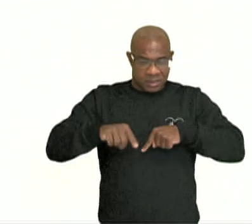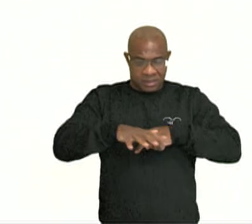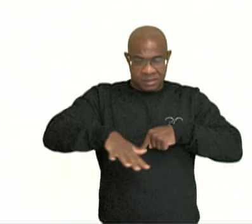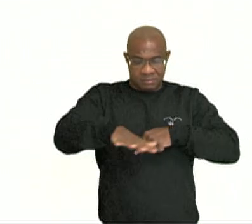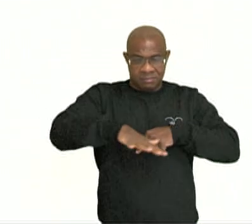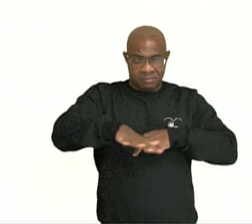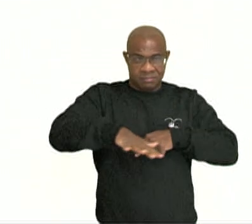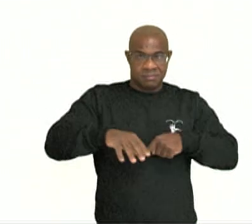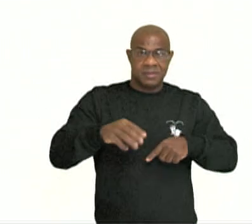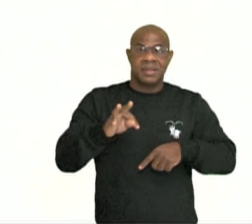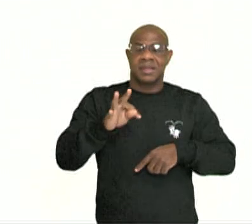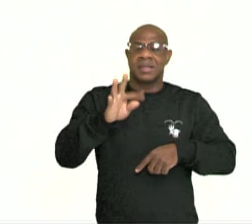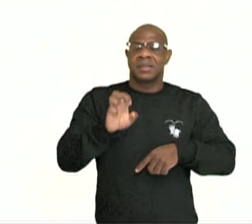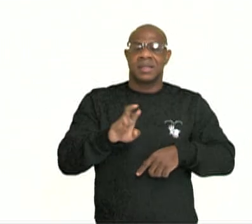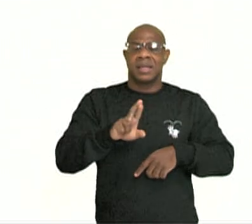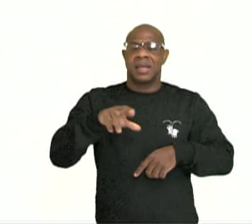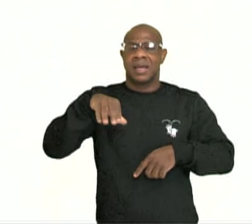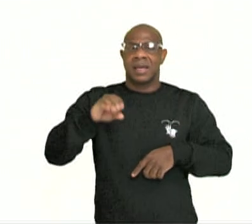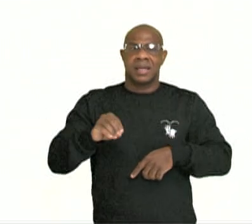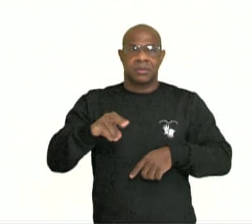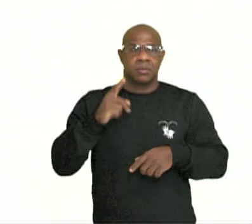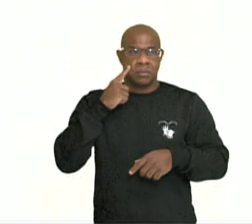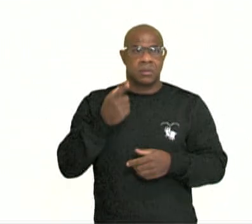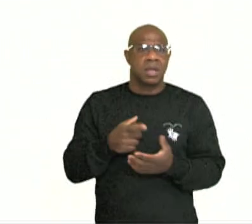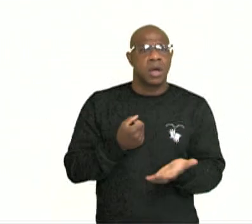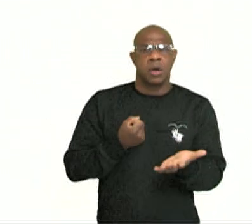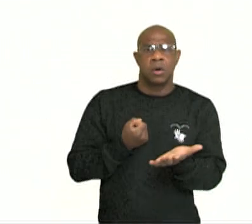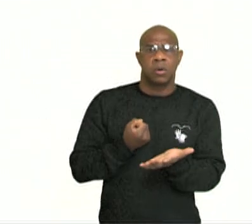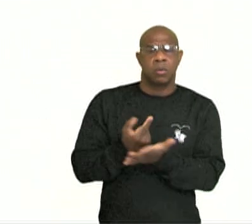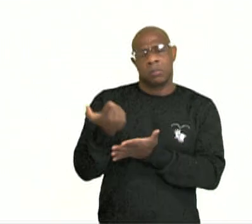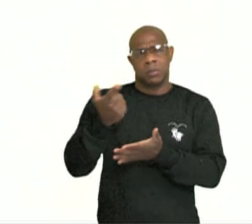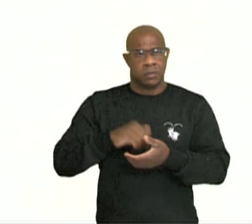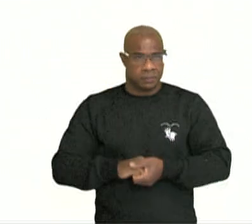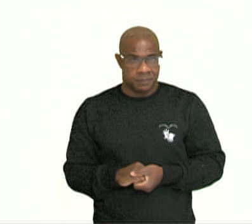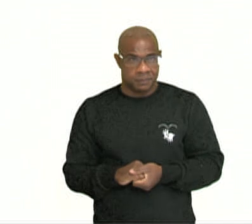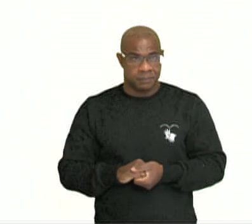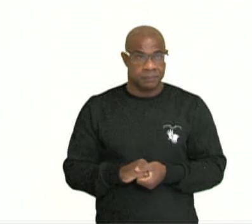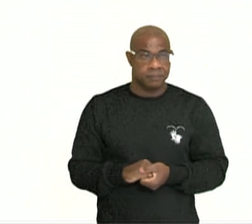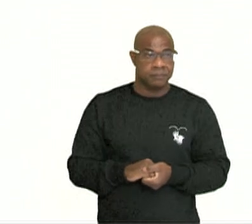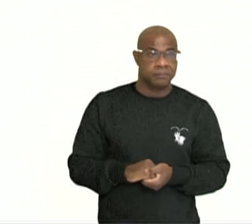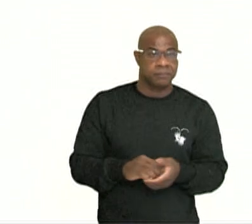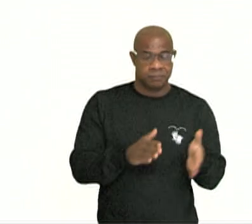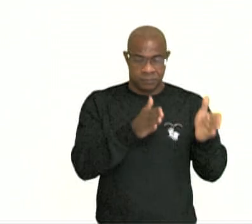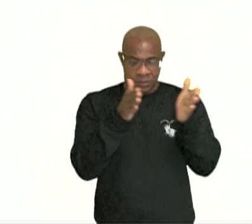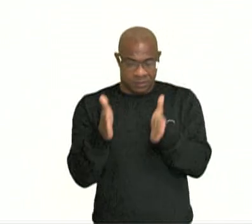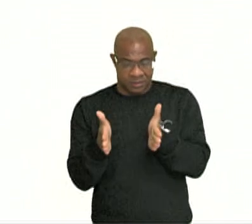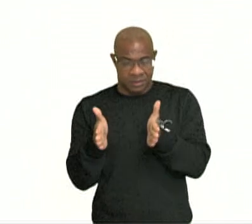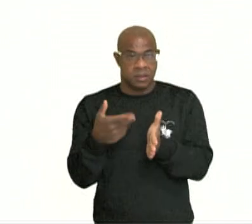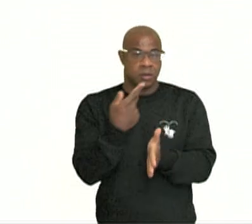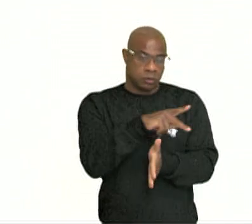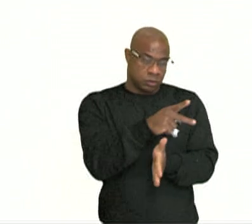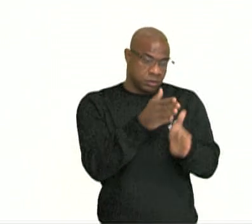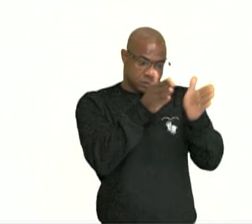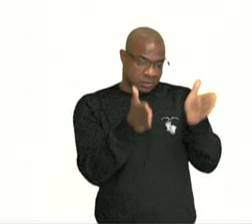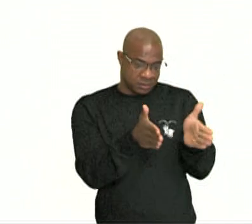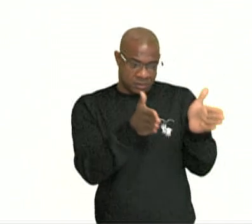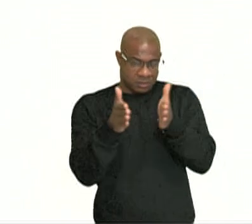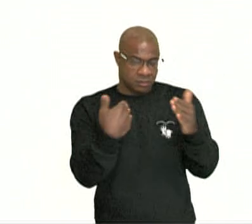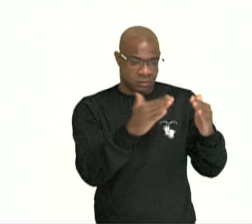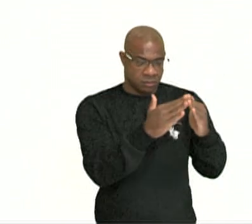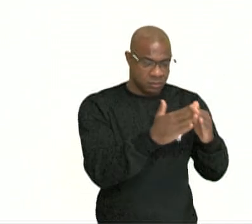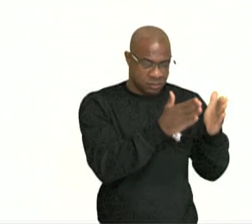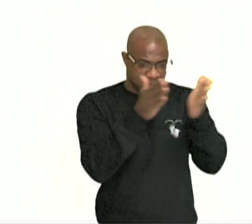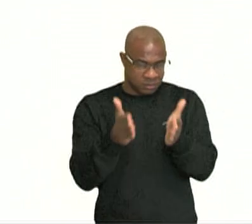vezes fica incomodando, criando mato? Resolveu comprar. Ao lado do seu, pois pretende fazer